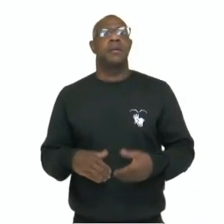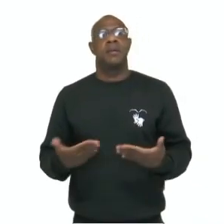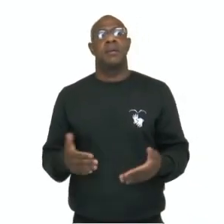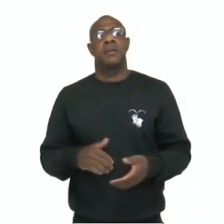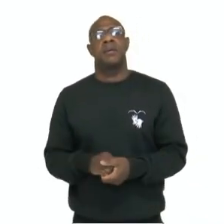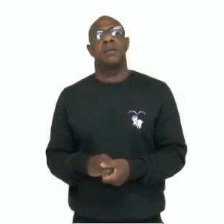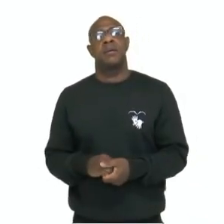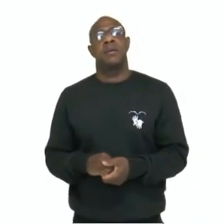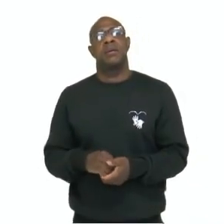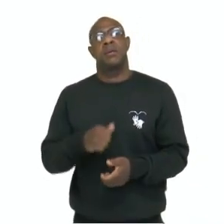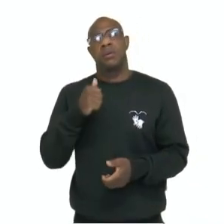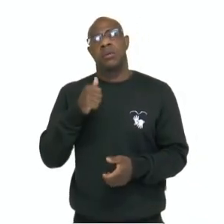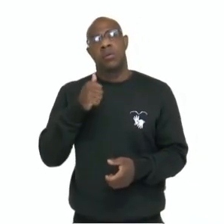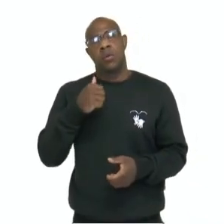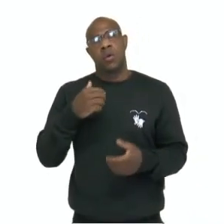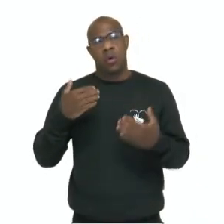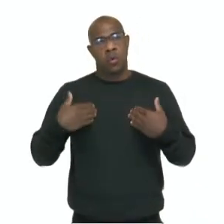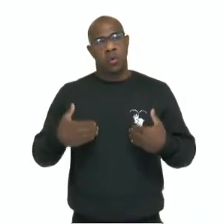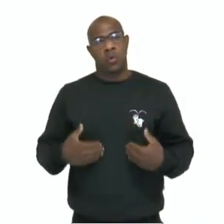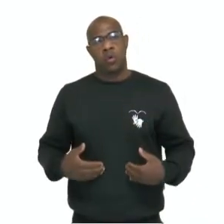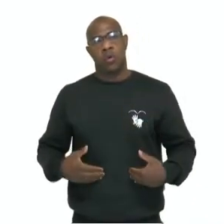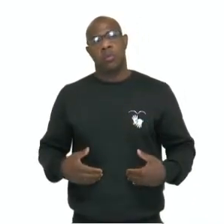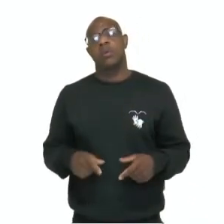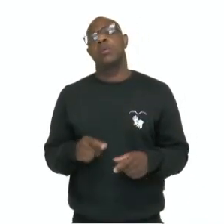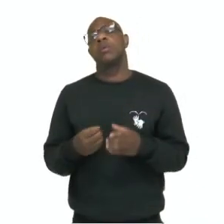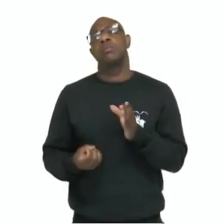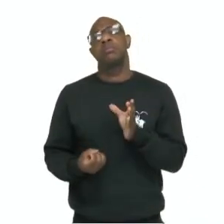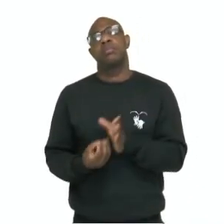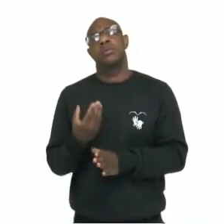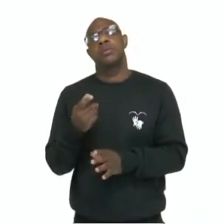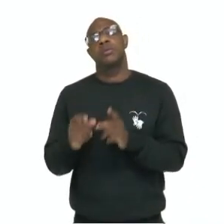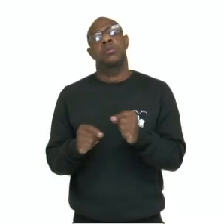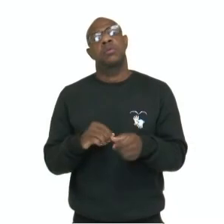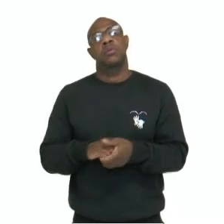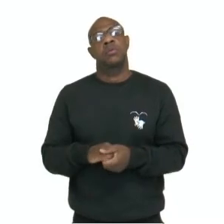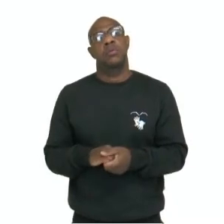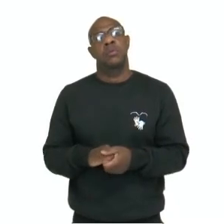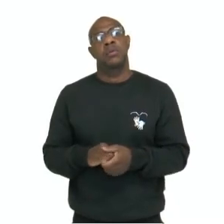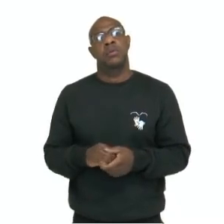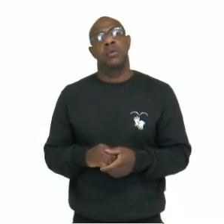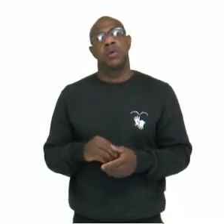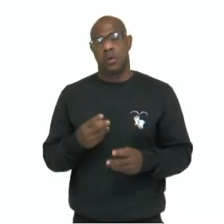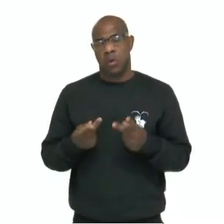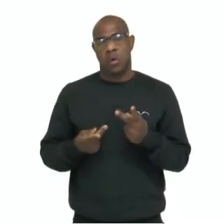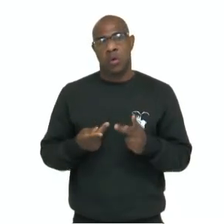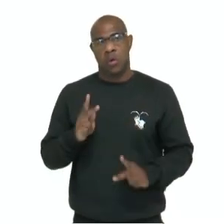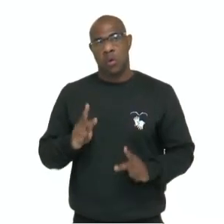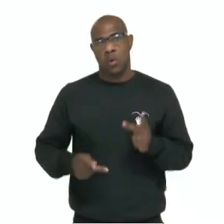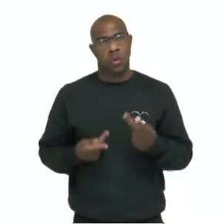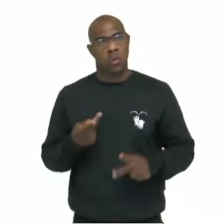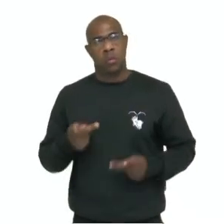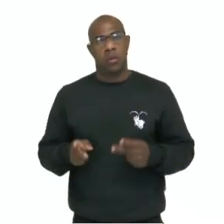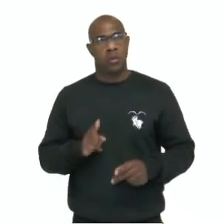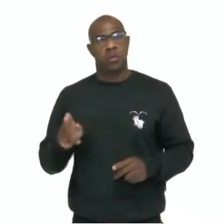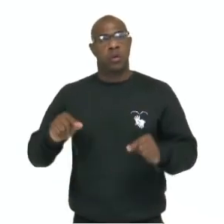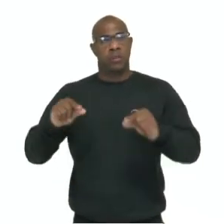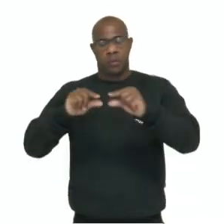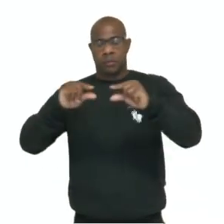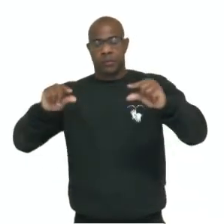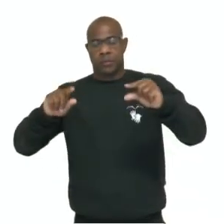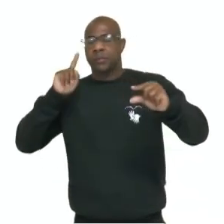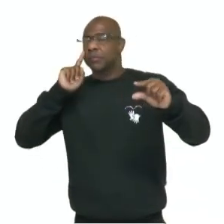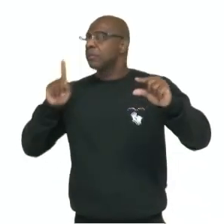o corpo começa a produzir, imediatamente após a fecundação, um hormônio chamado gonadotrofina